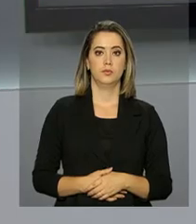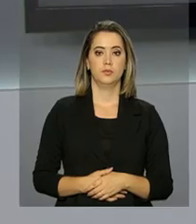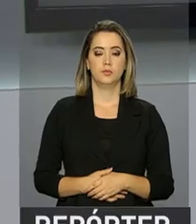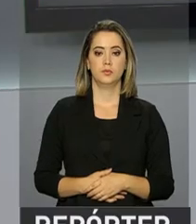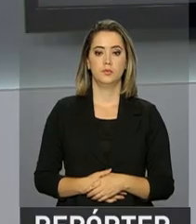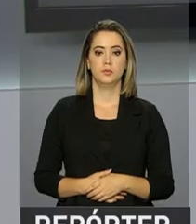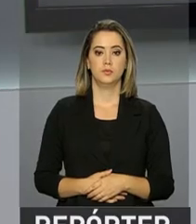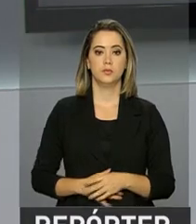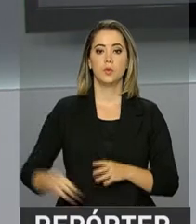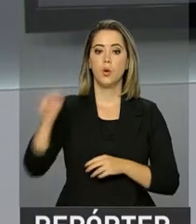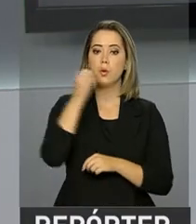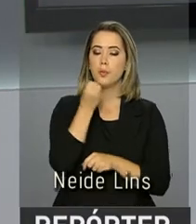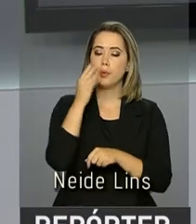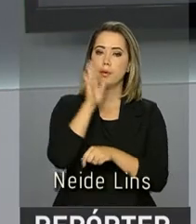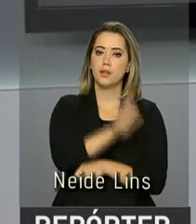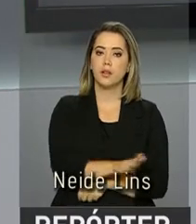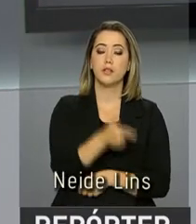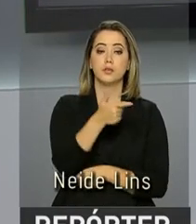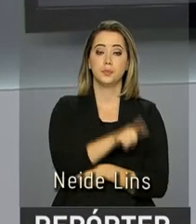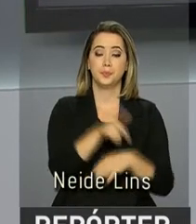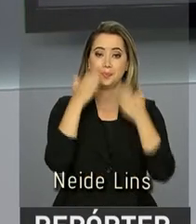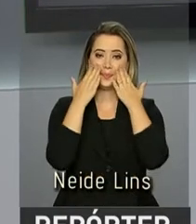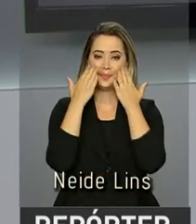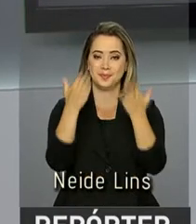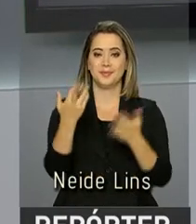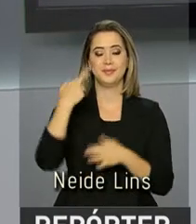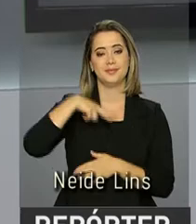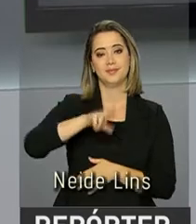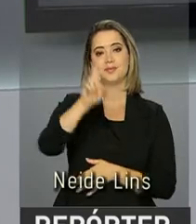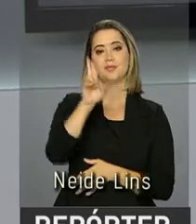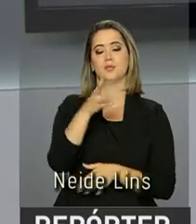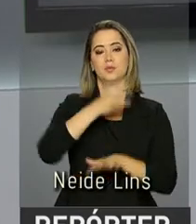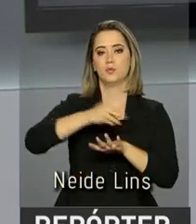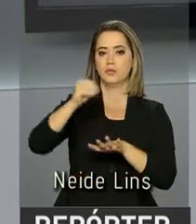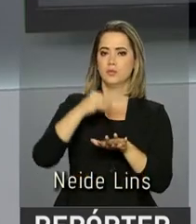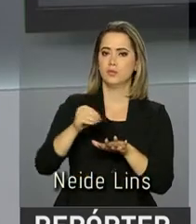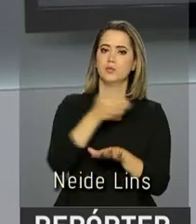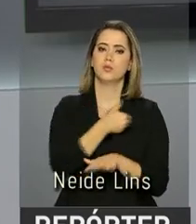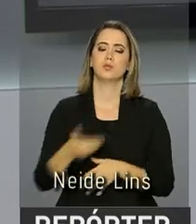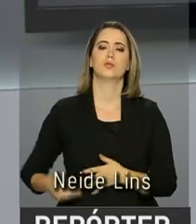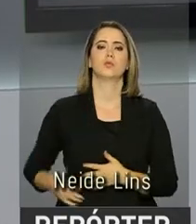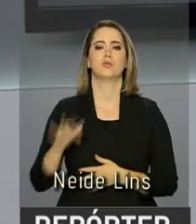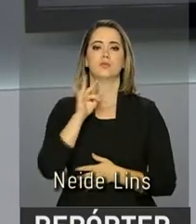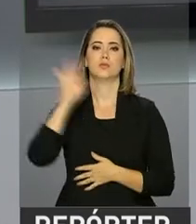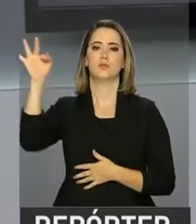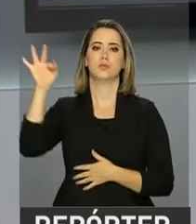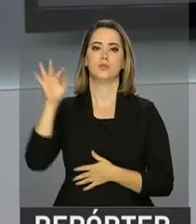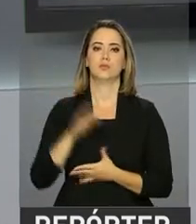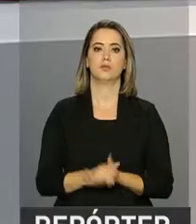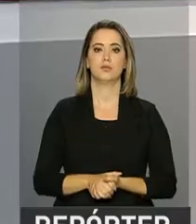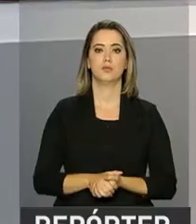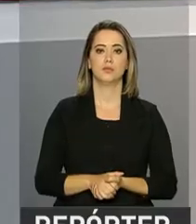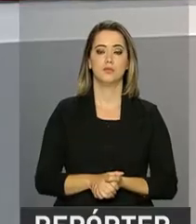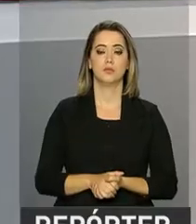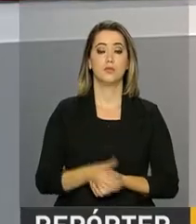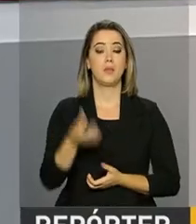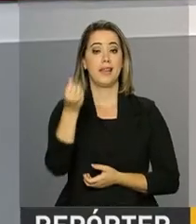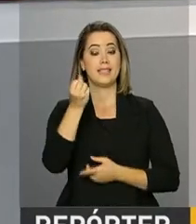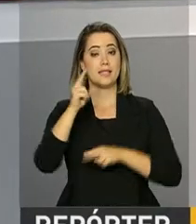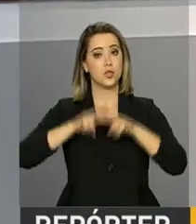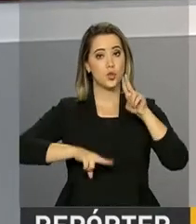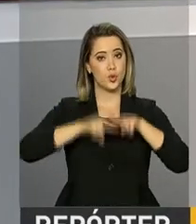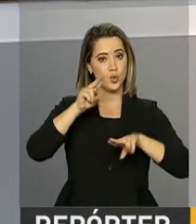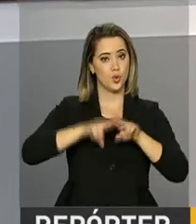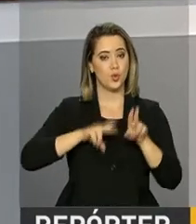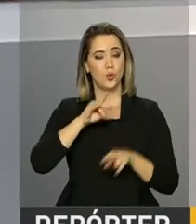o a boa tarde estamos de volta com repórter nbr e as notícias do governo federal 6 de